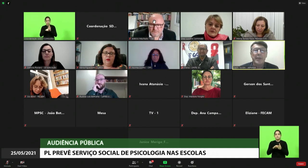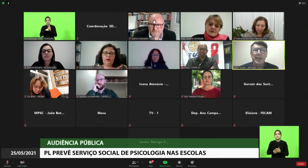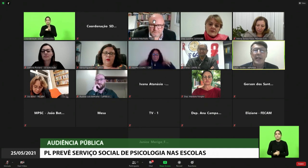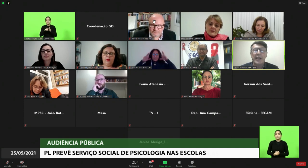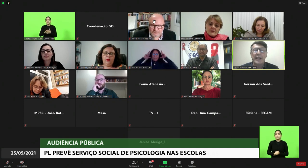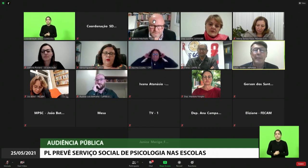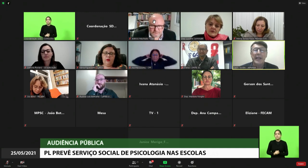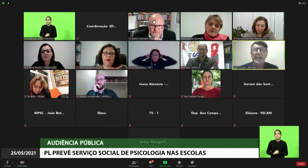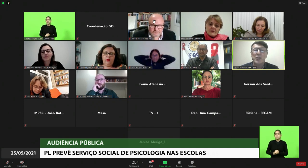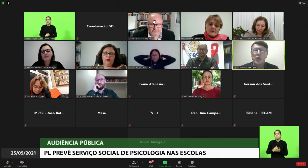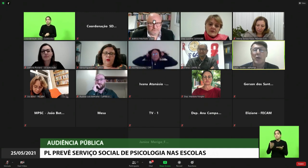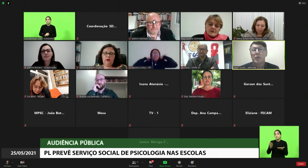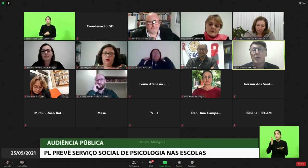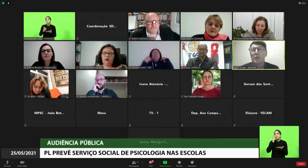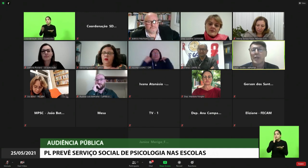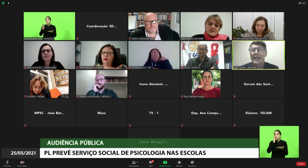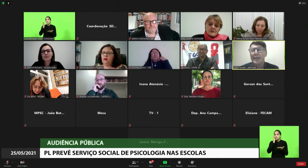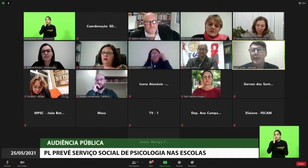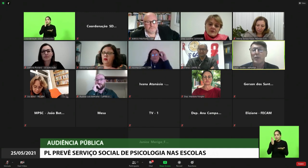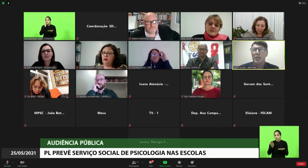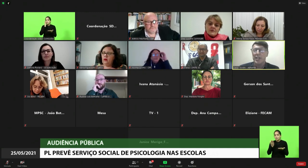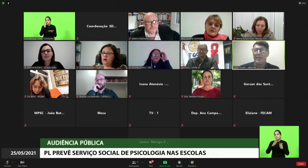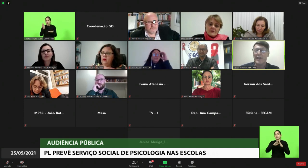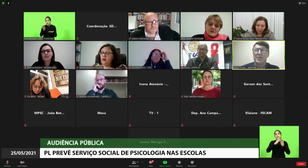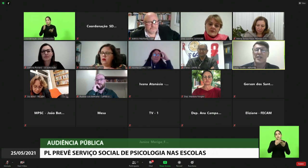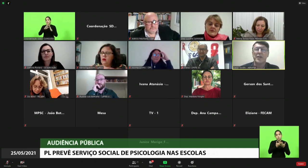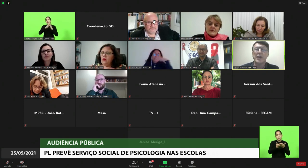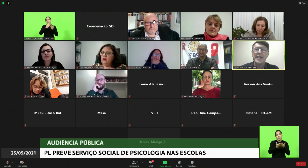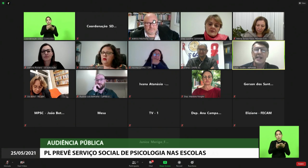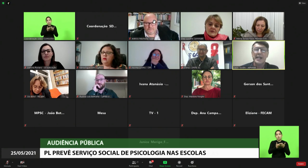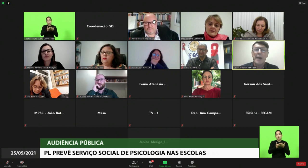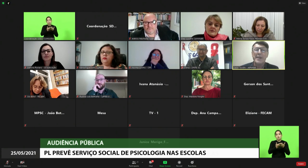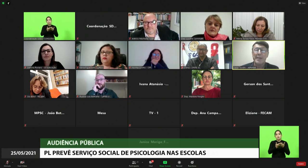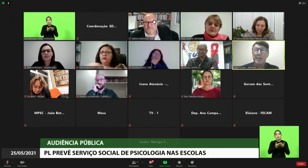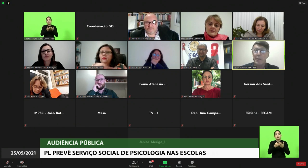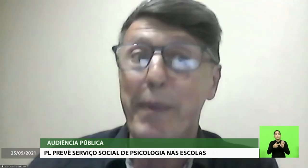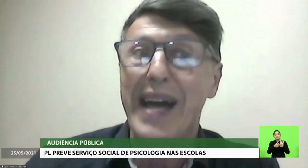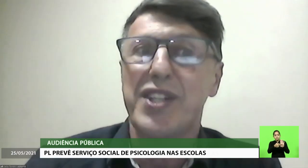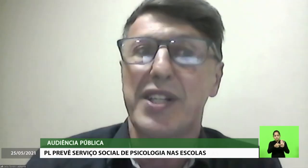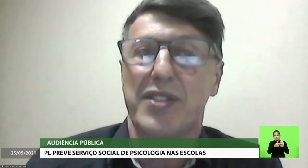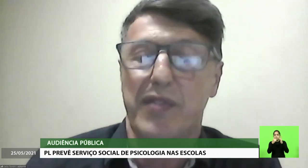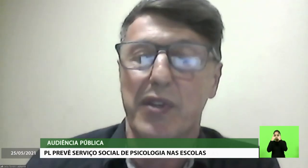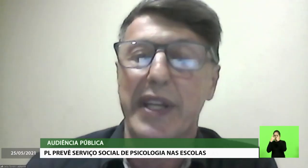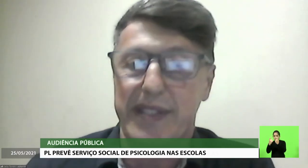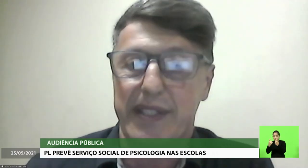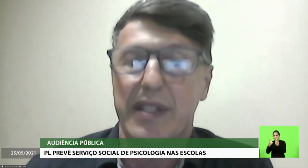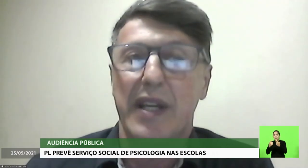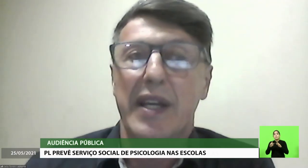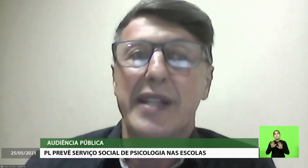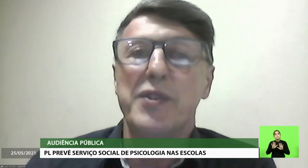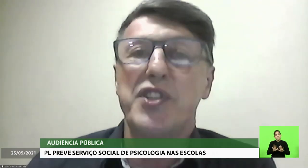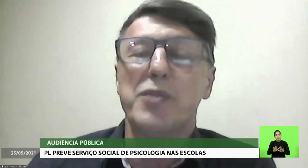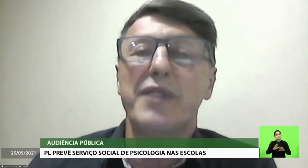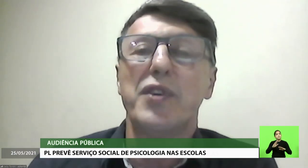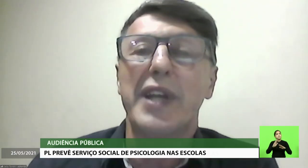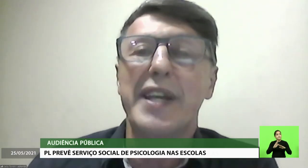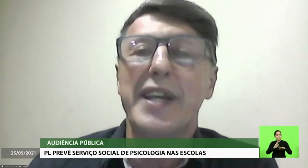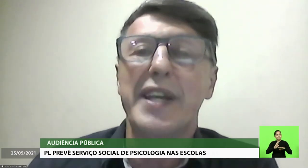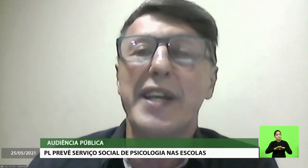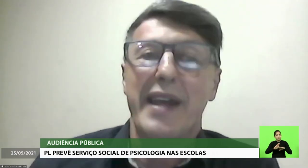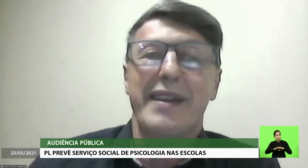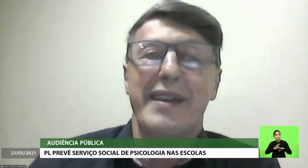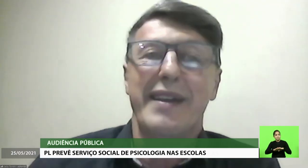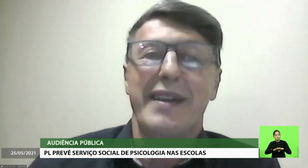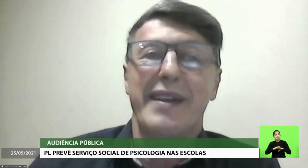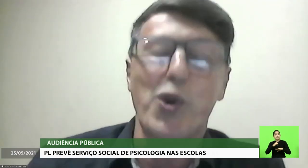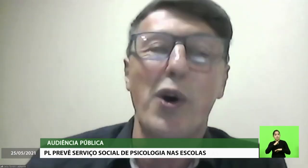A gente sabe que também a escola é um lugar também não só de reflexo da violência, mas também de práticas de violência. Então, existe uma